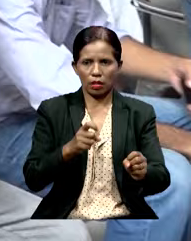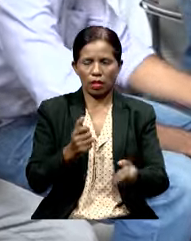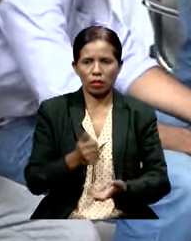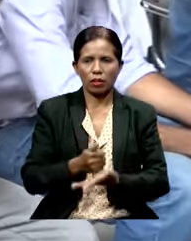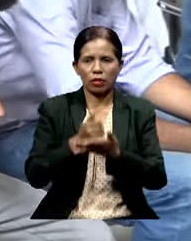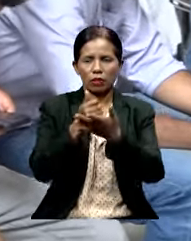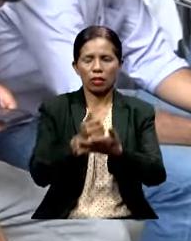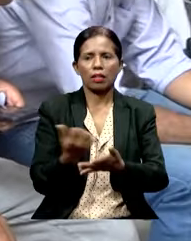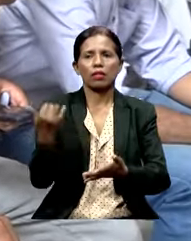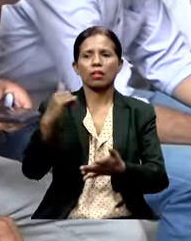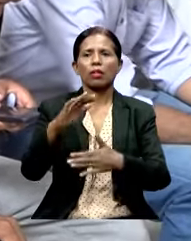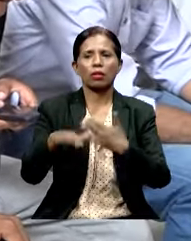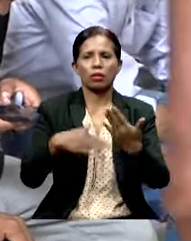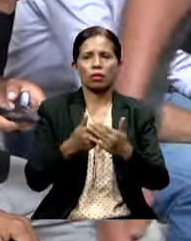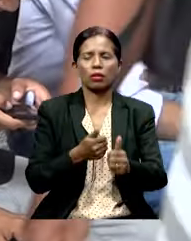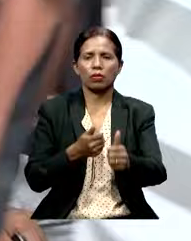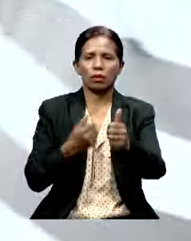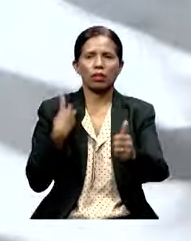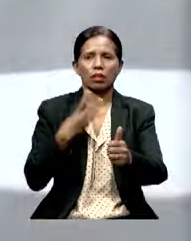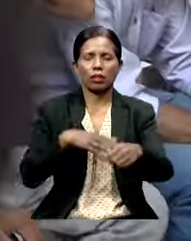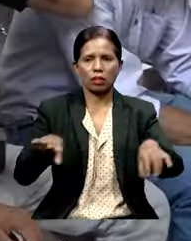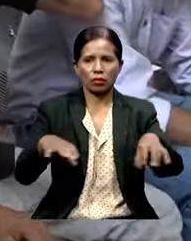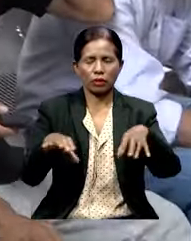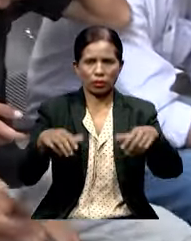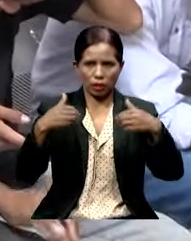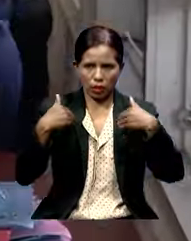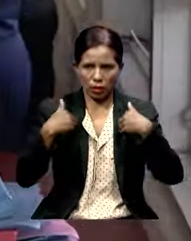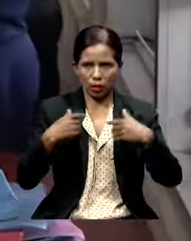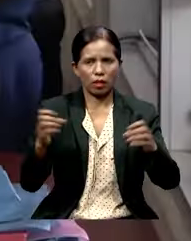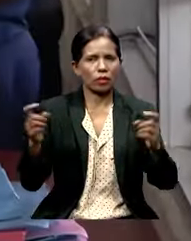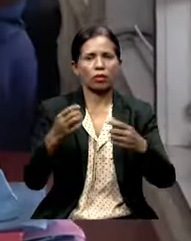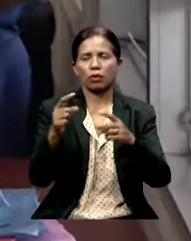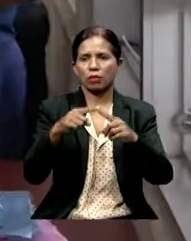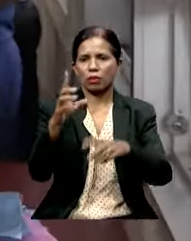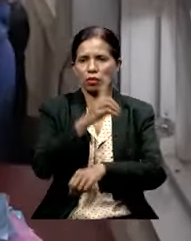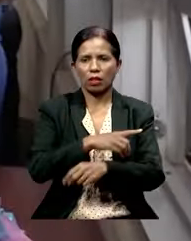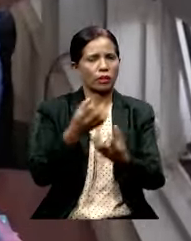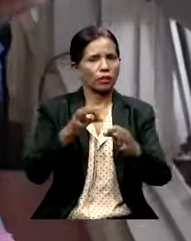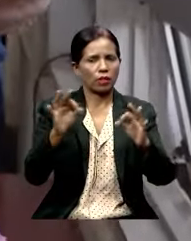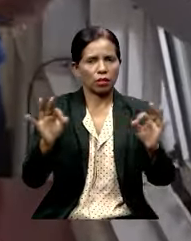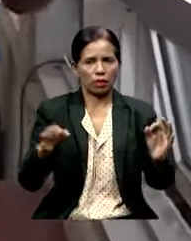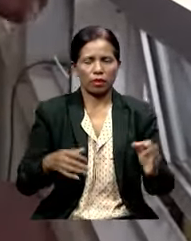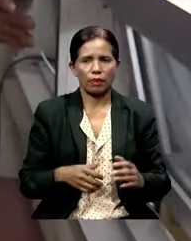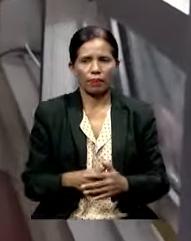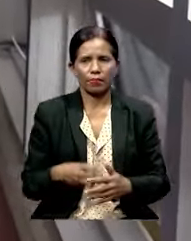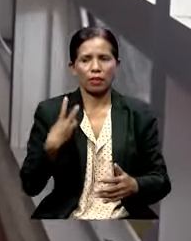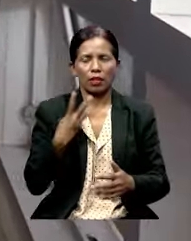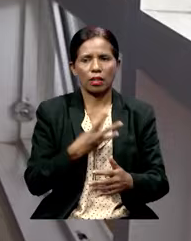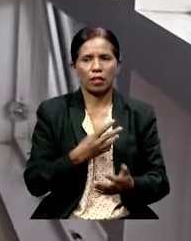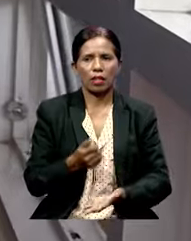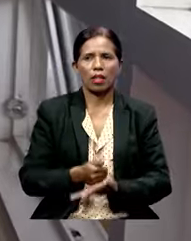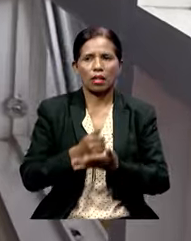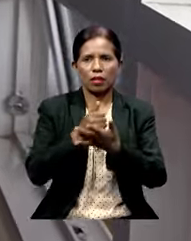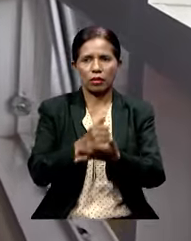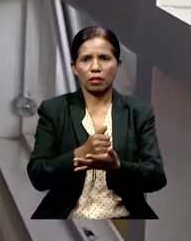será outro, tuir capacidade ne beia, mais bela os, ou em outro queras, baseadamente está atende